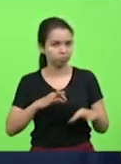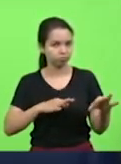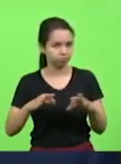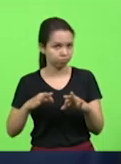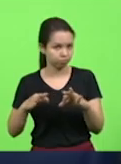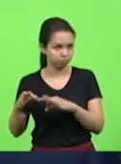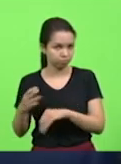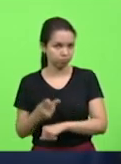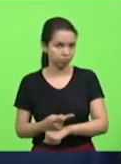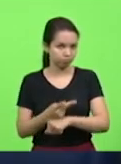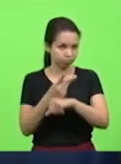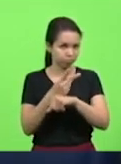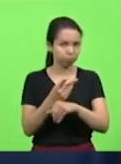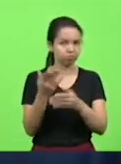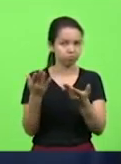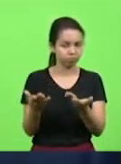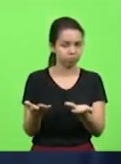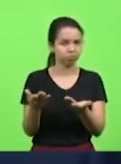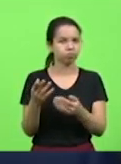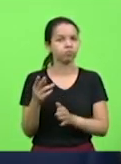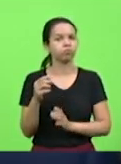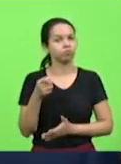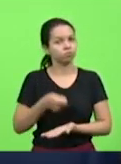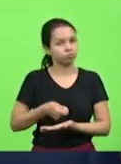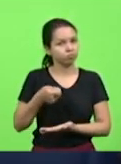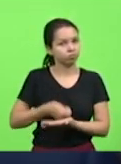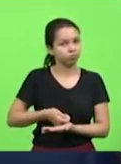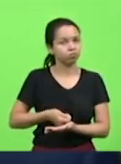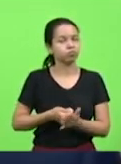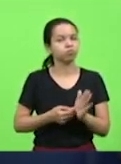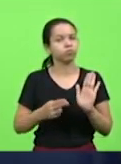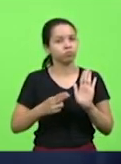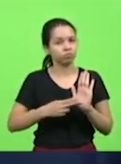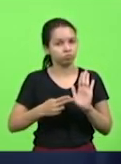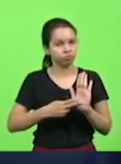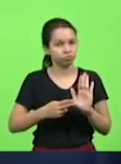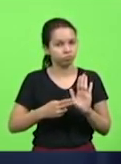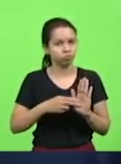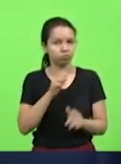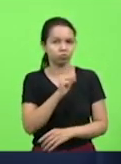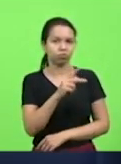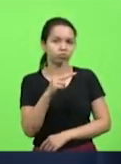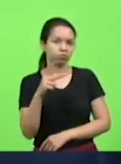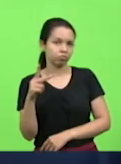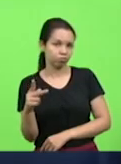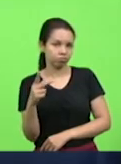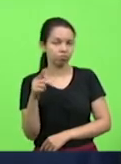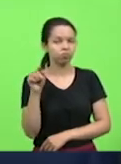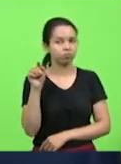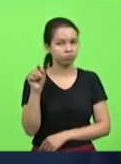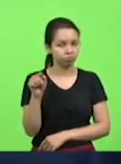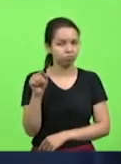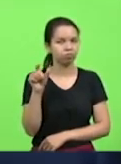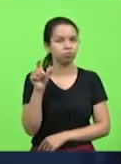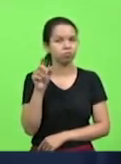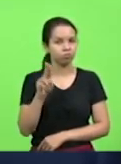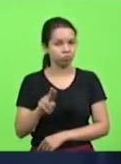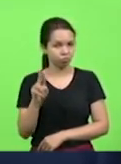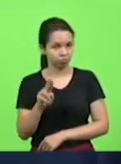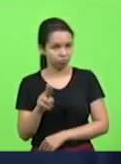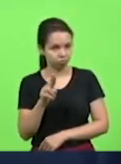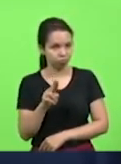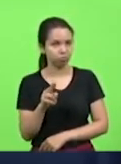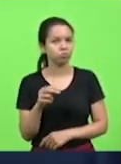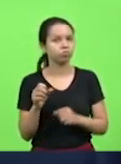premiar o consumidor que exigir a nota fiscal por meio de aplicativo eletrônico. O consumidor, desde que esse